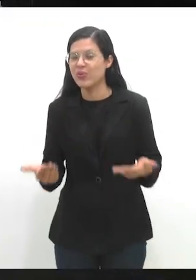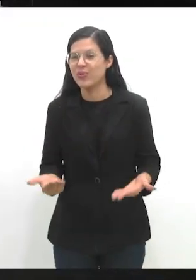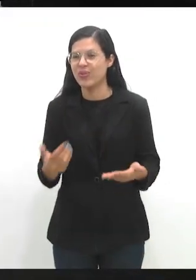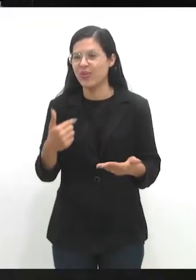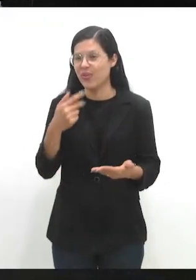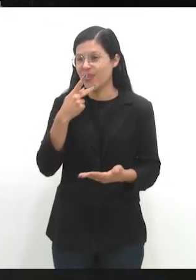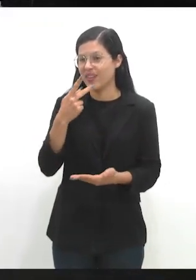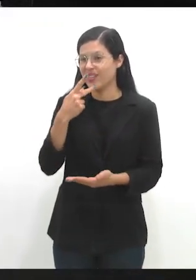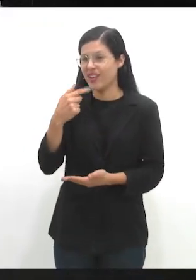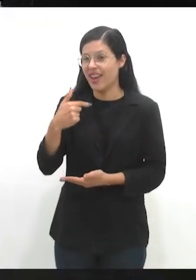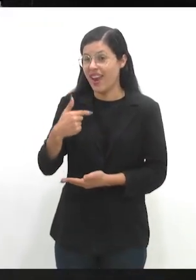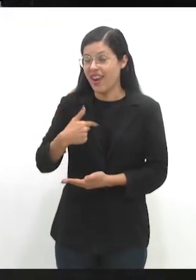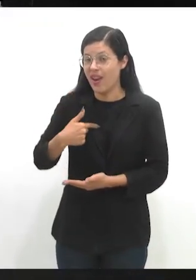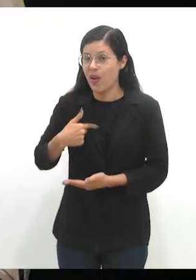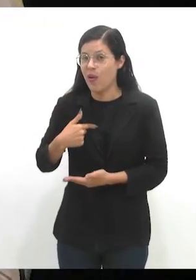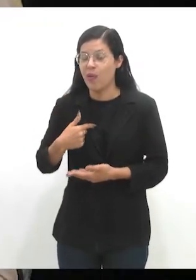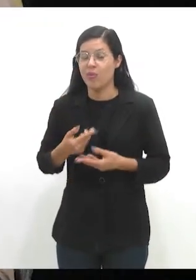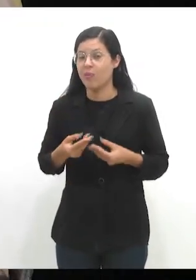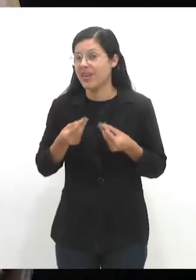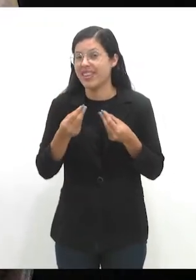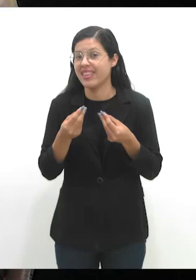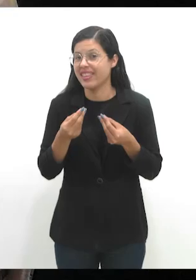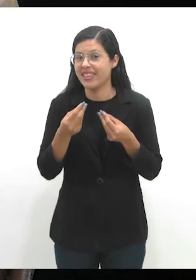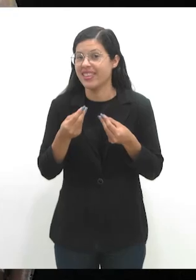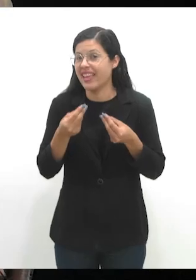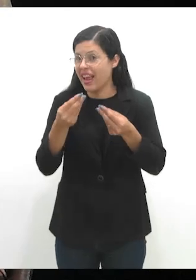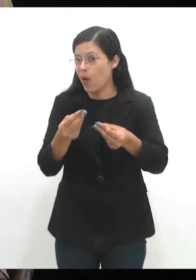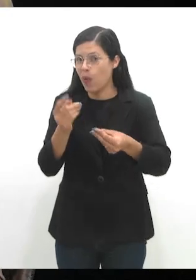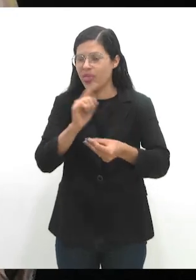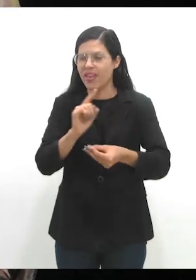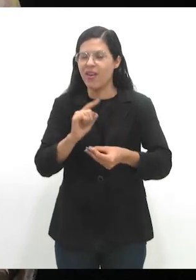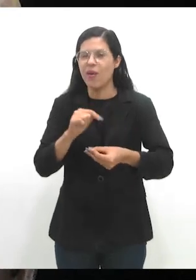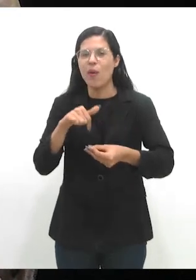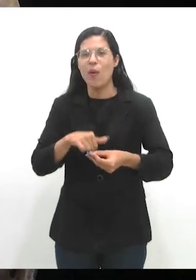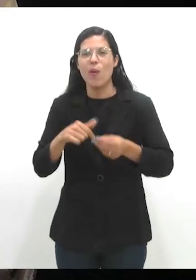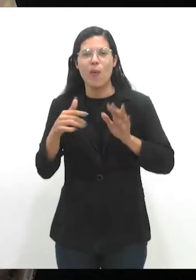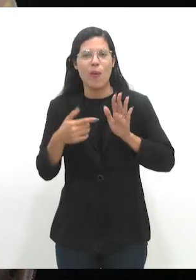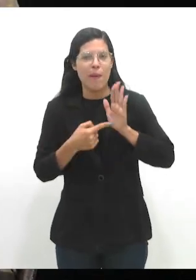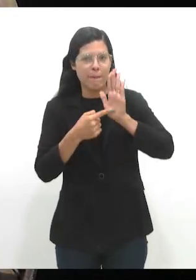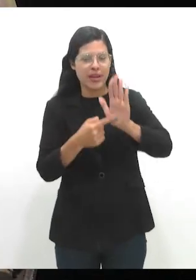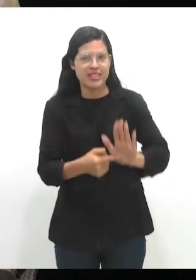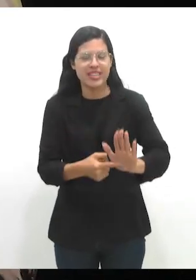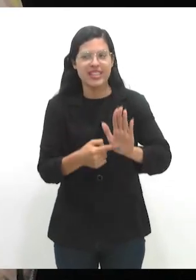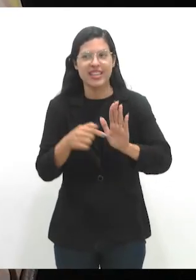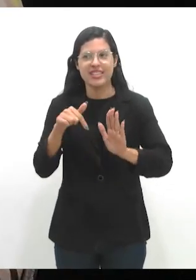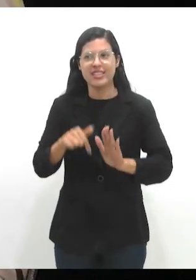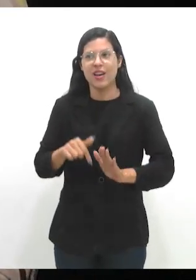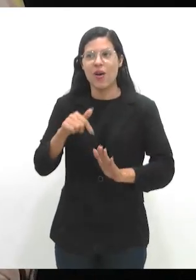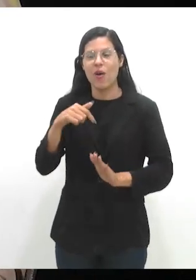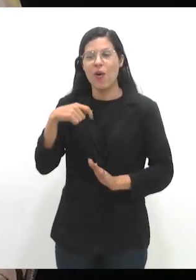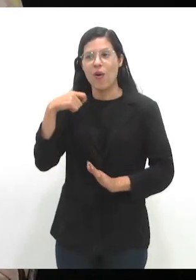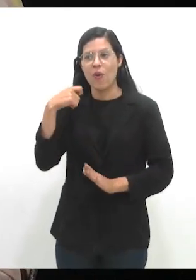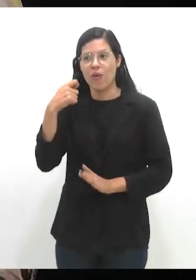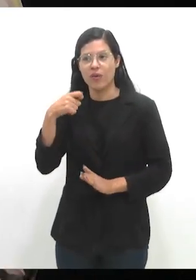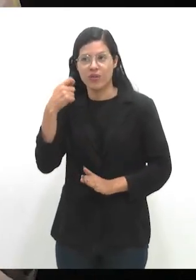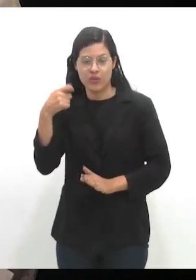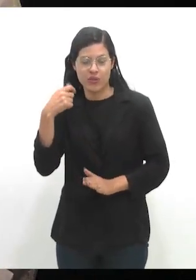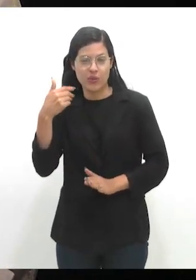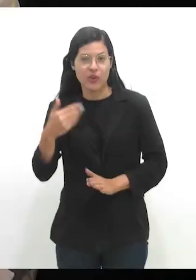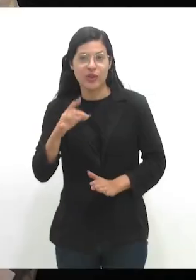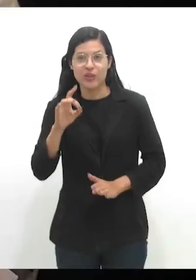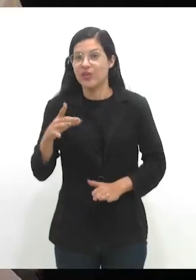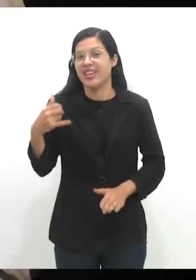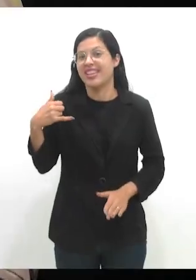Eu Não Me Entrego, Não, um espetáculo monólogo com o ator Otton Bastos, que tem só 92 anos,